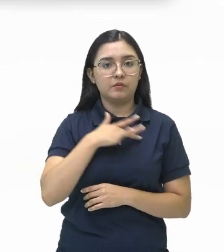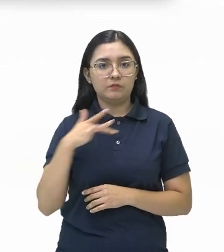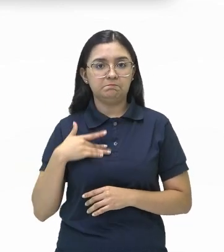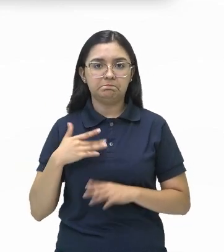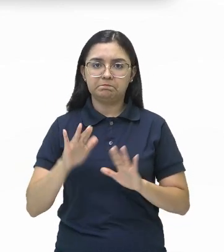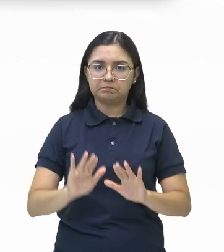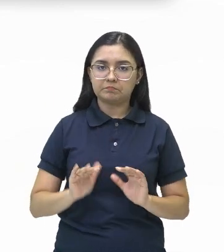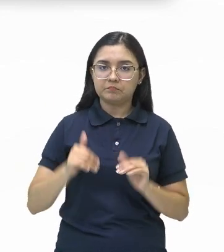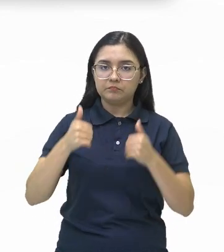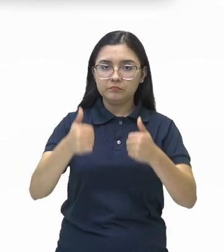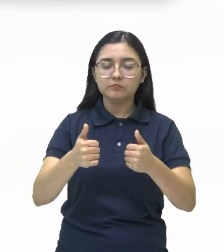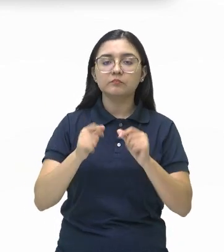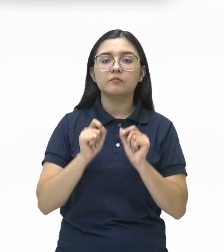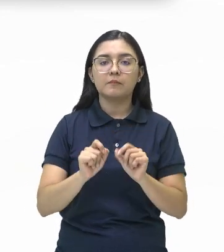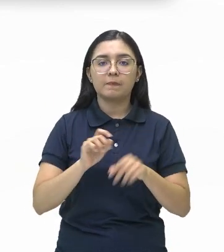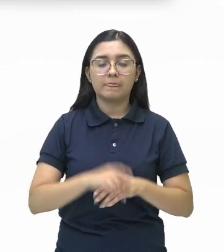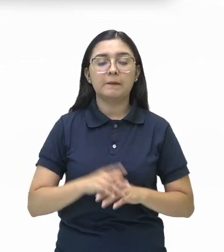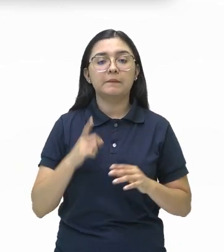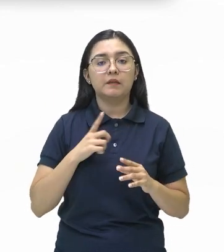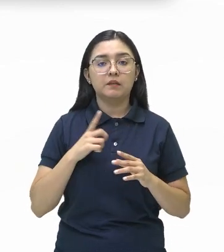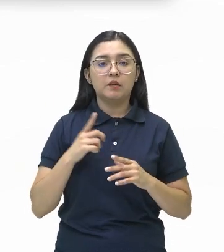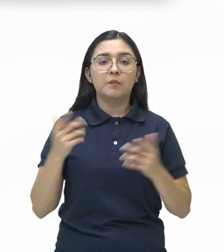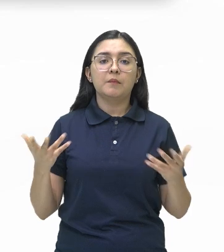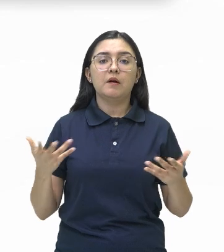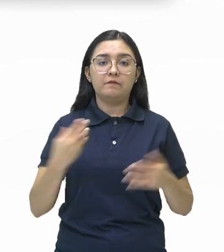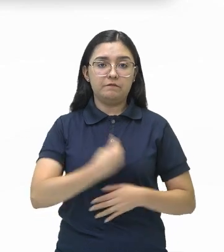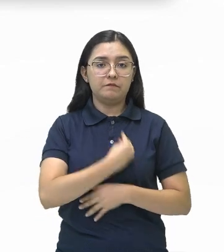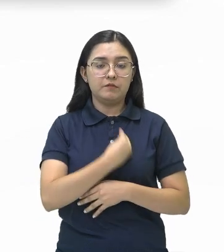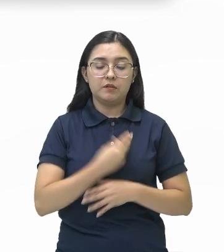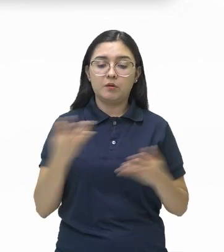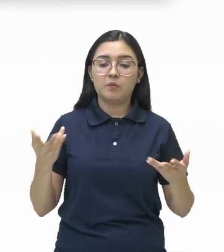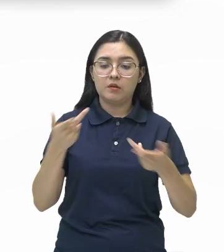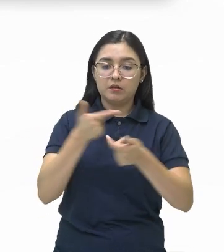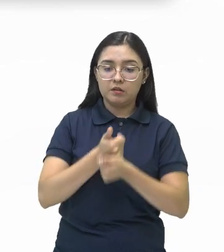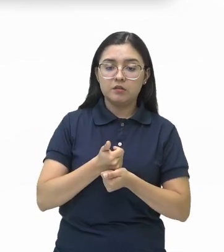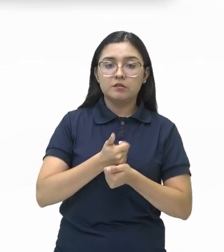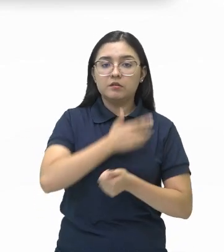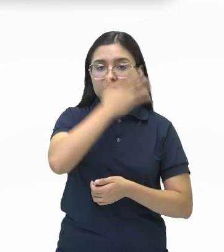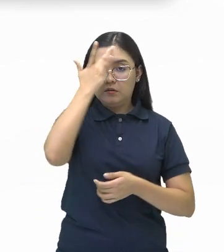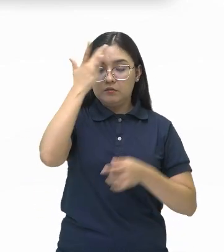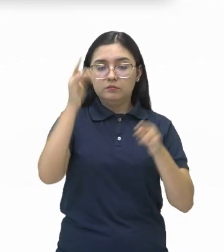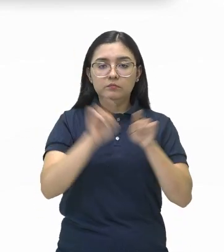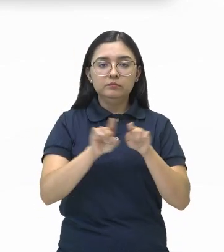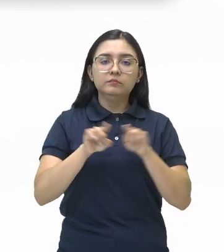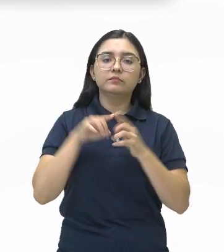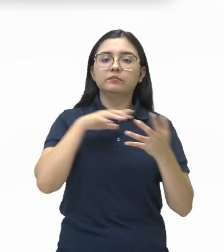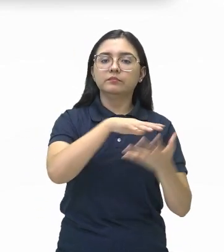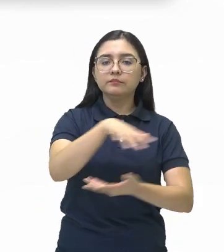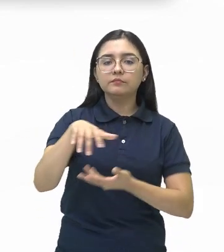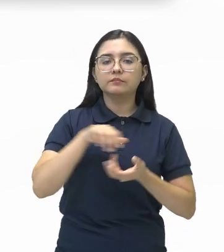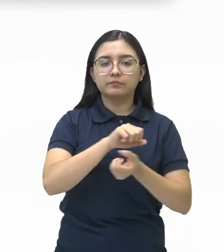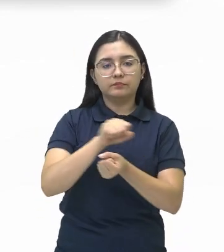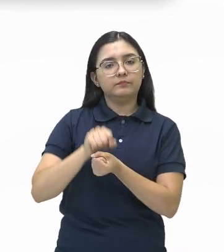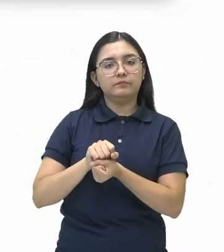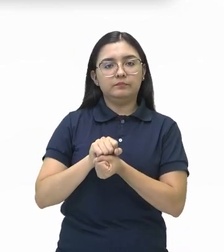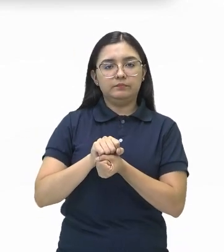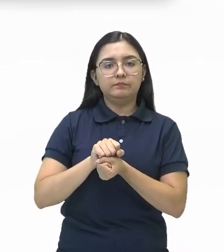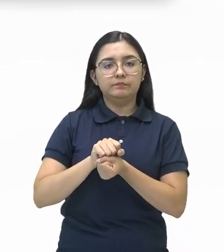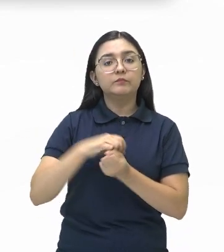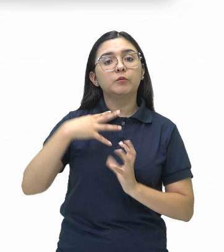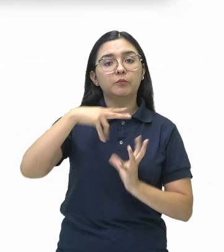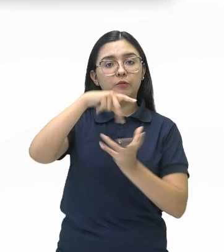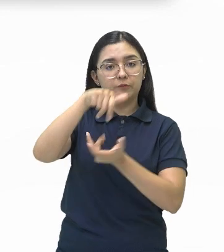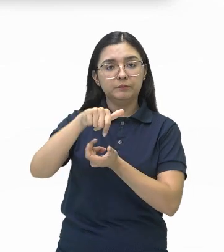saudável para a qualidade de vida das pessoas e para a sustentabilidade do